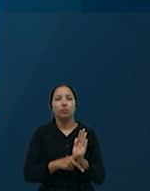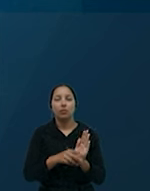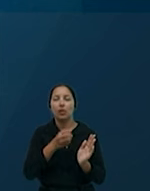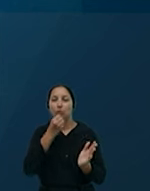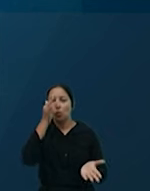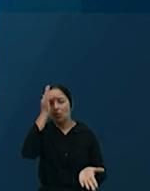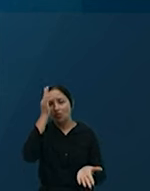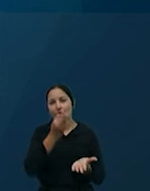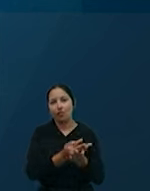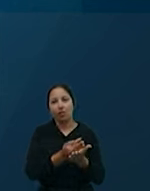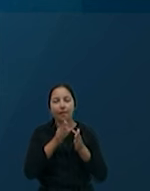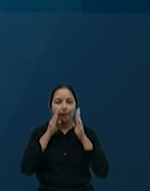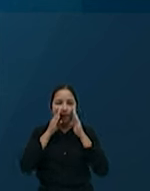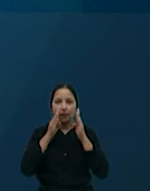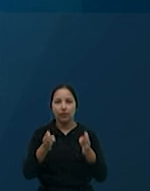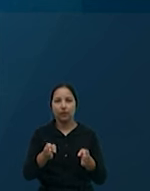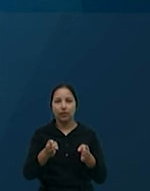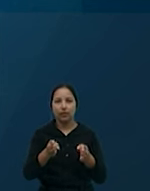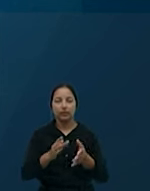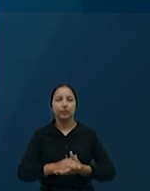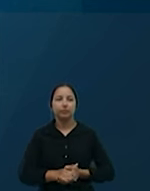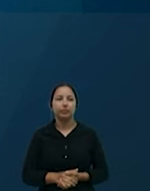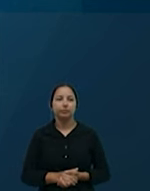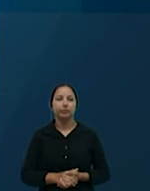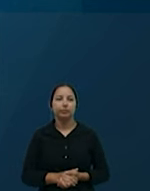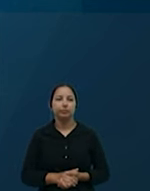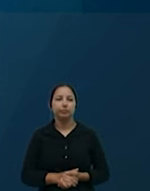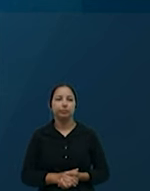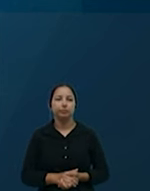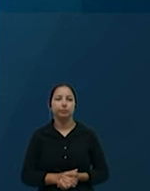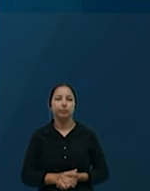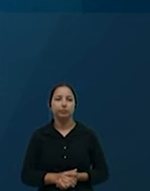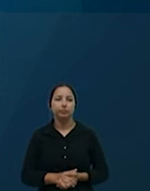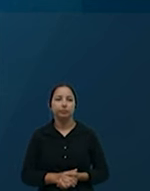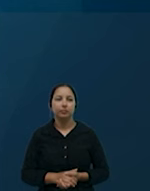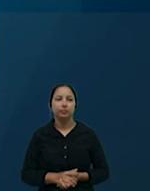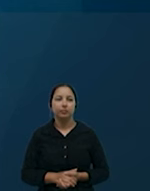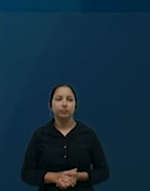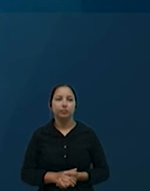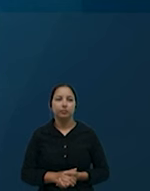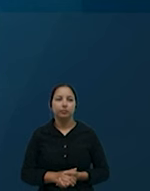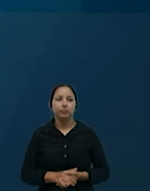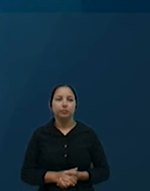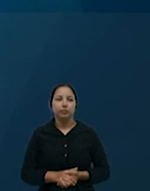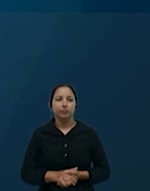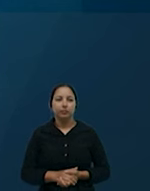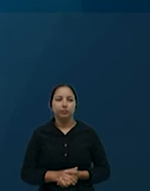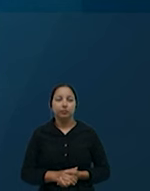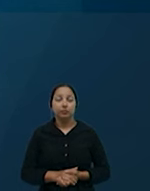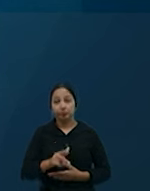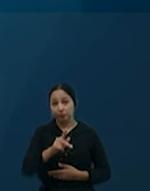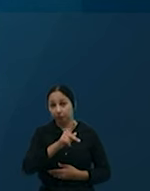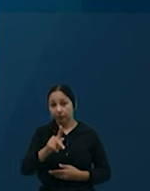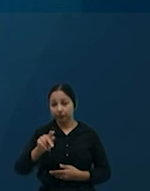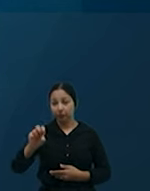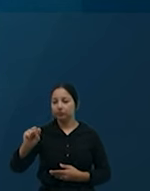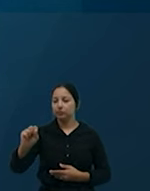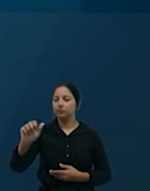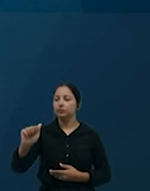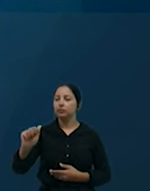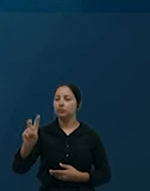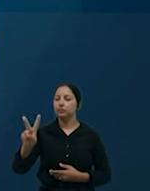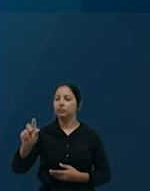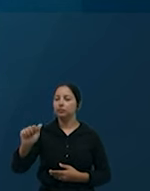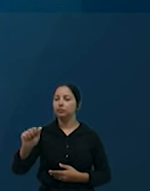objetiva. Veja, excelências, o professor Savares já diz, é necessário